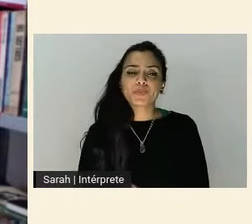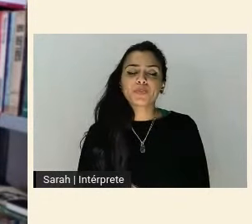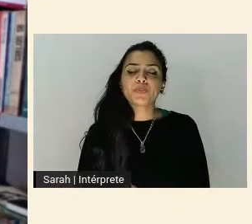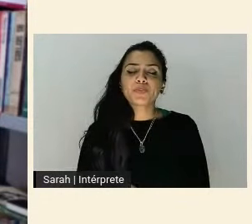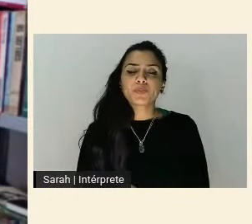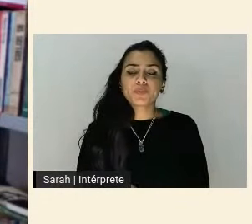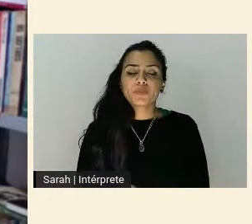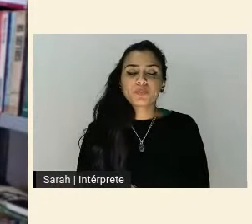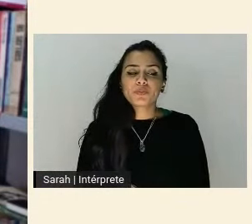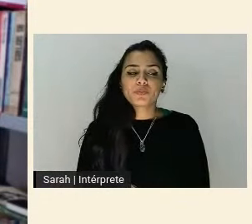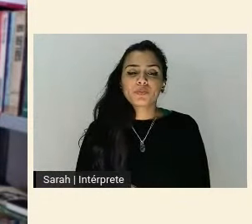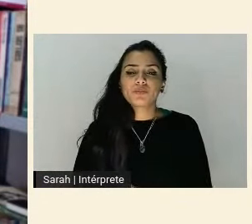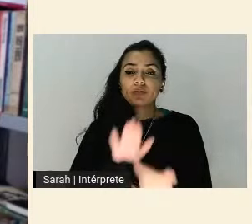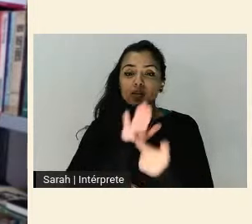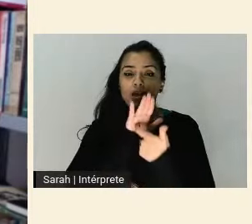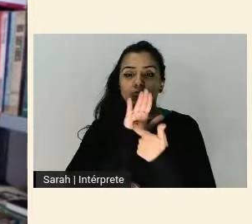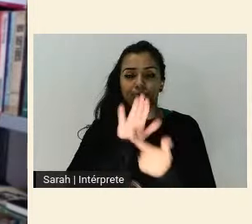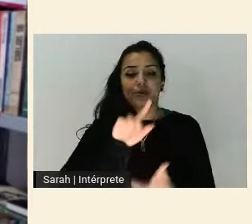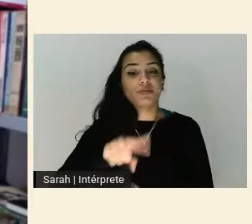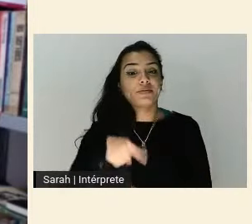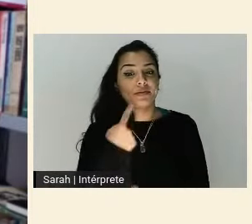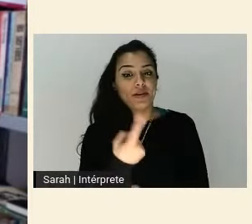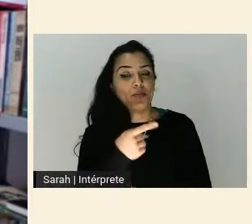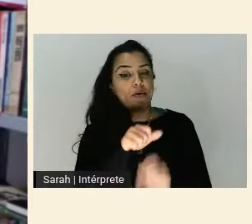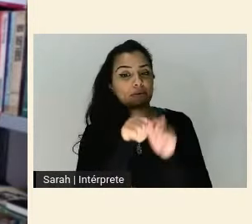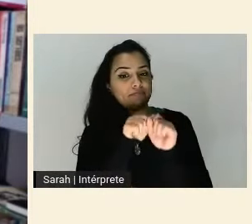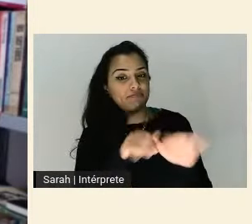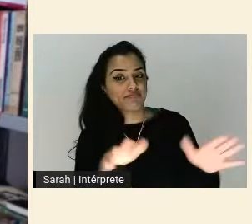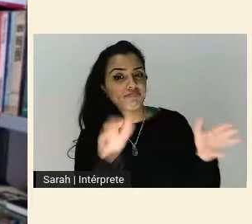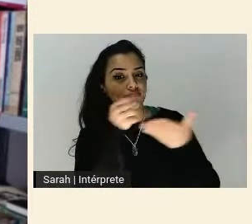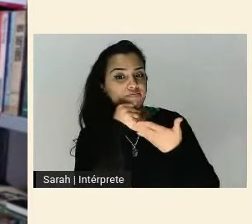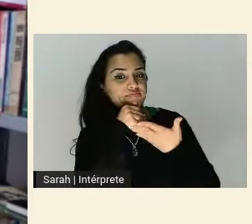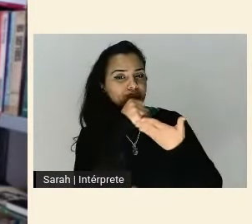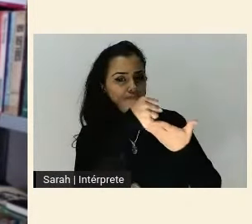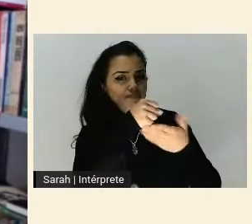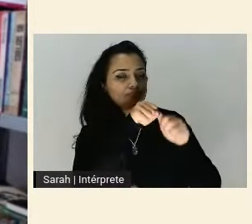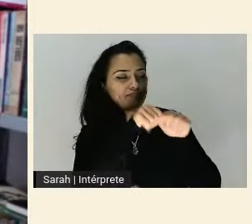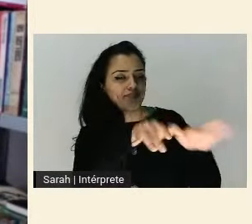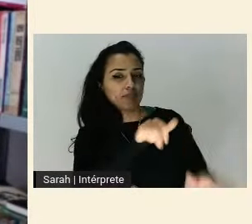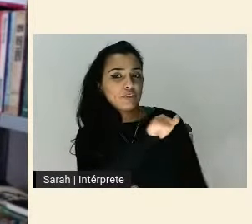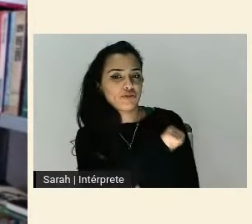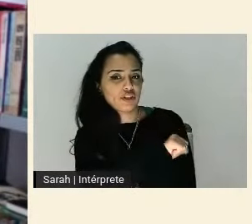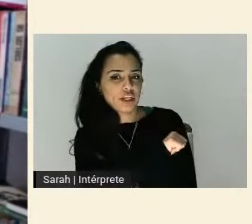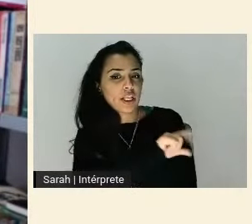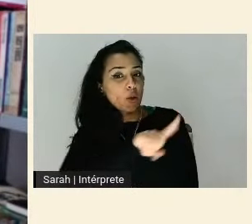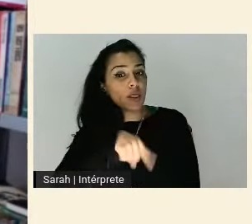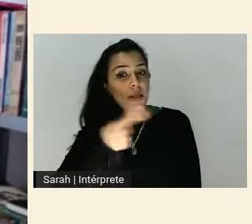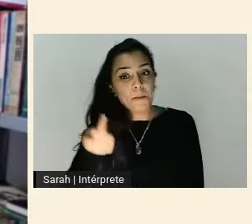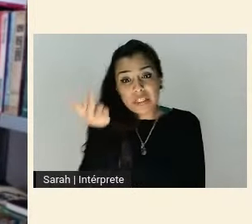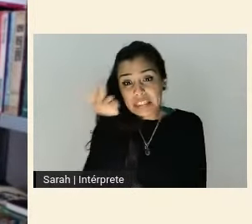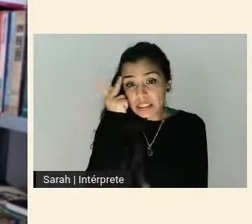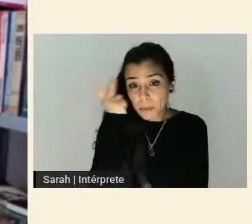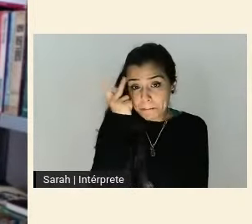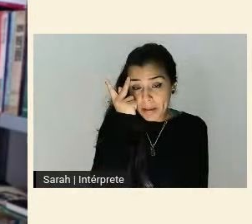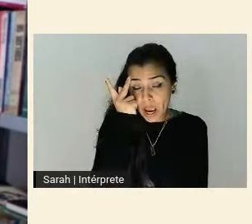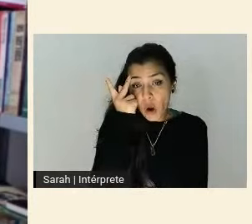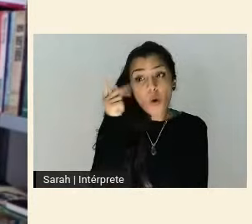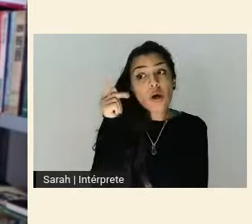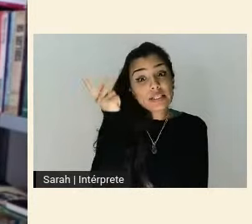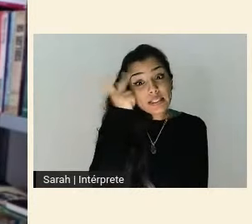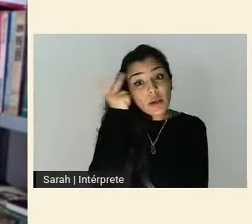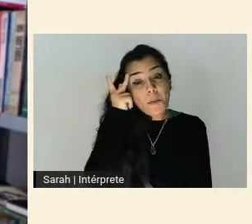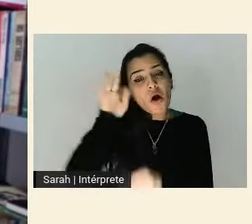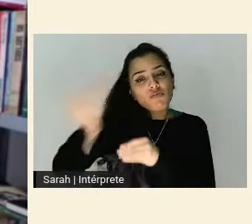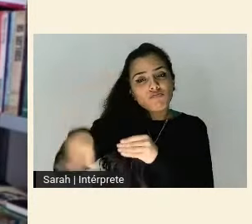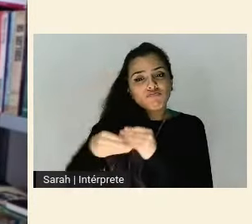essa exposição depois segue para o Rio de Janeiro e para São Paulo. Né? Em São Paulo, ela vai contar com o acréscimo